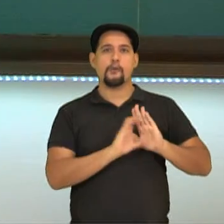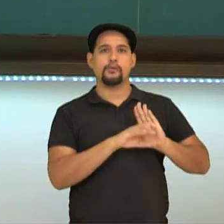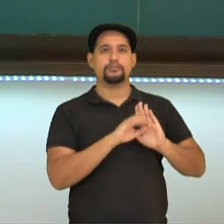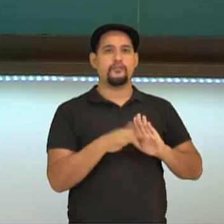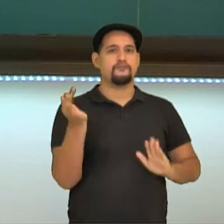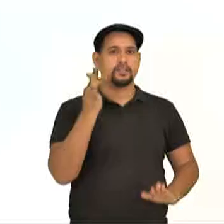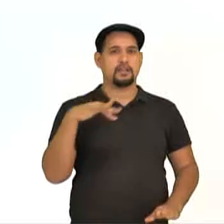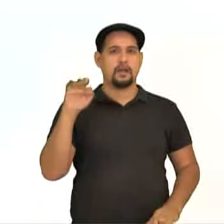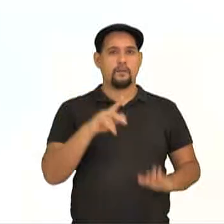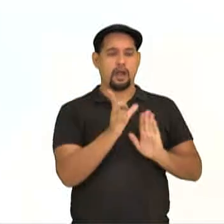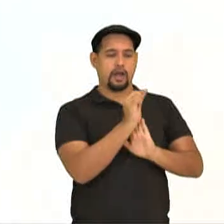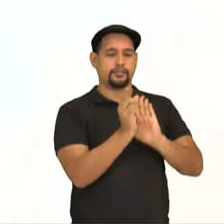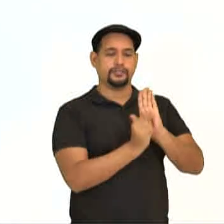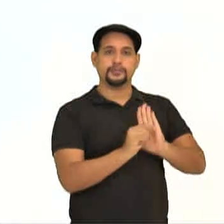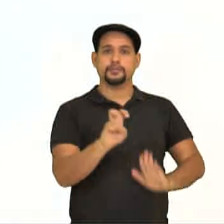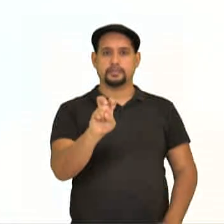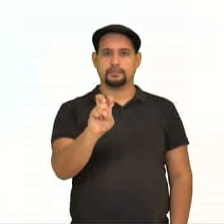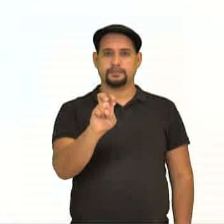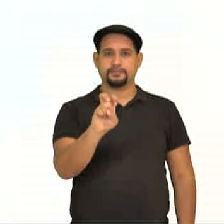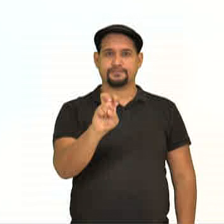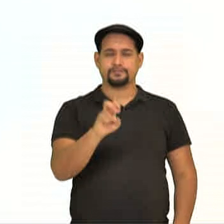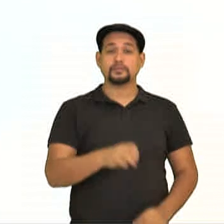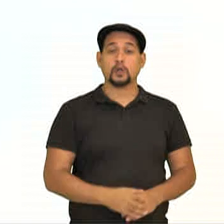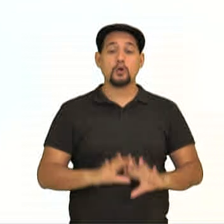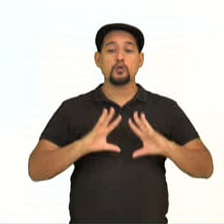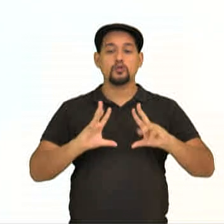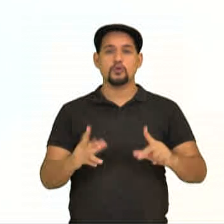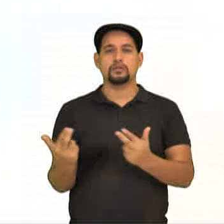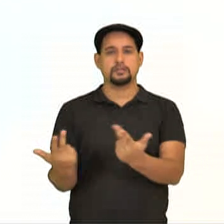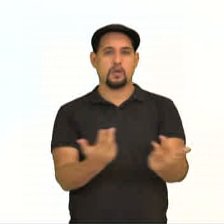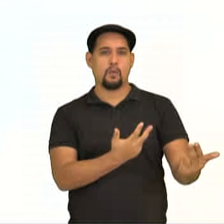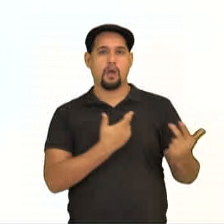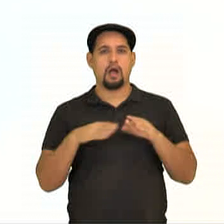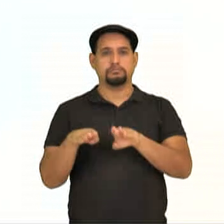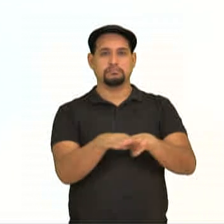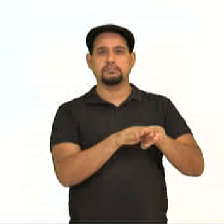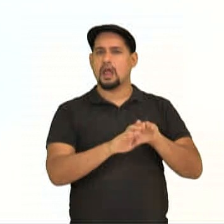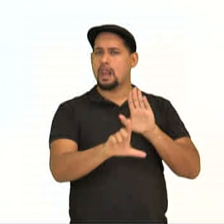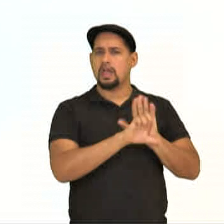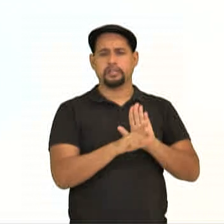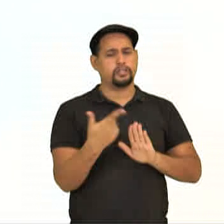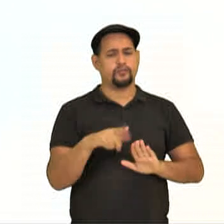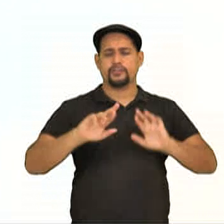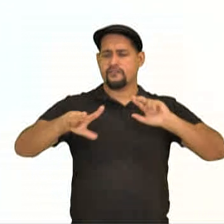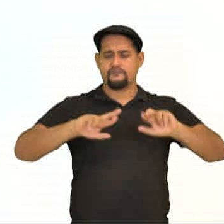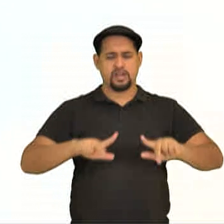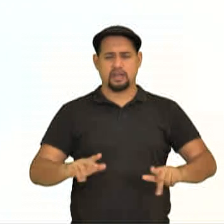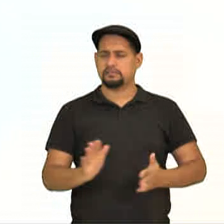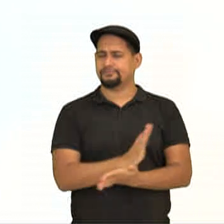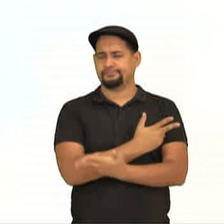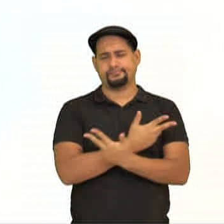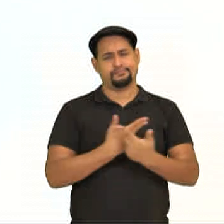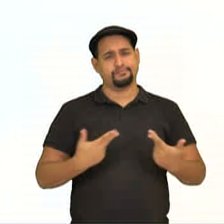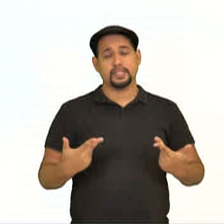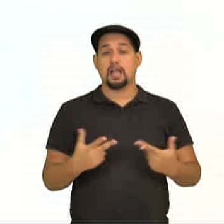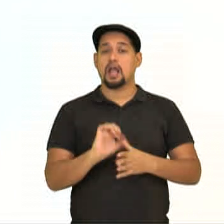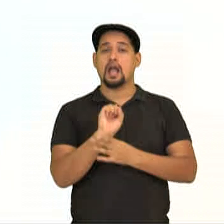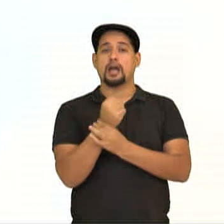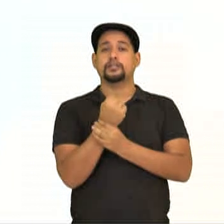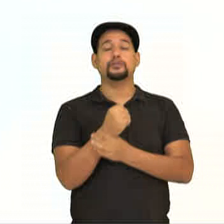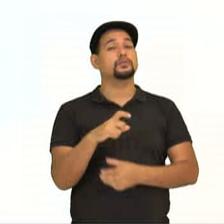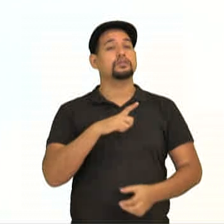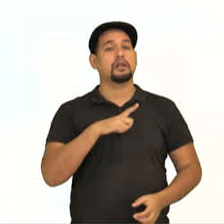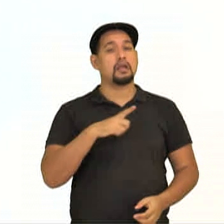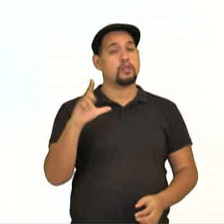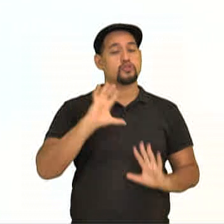Federal. Artigo 5º. Todos são iguais perante a lei, sem distinção de qualquer natureza. garantindo-se